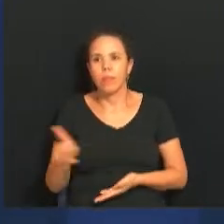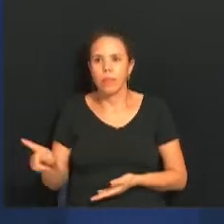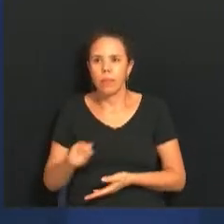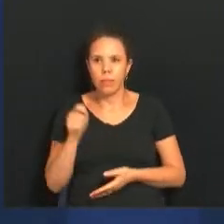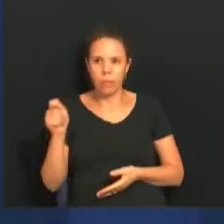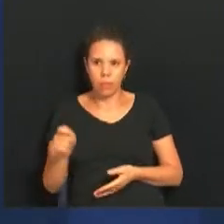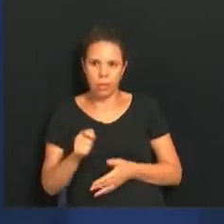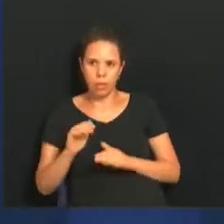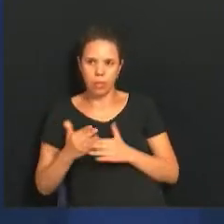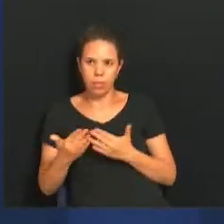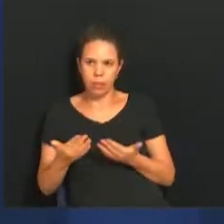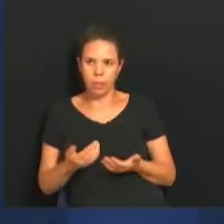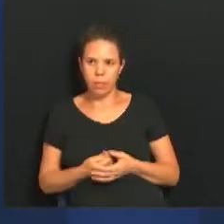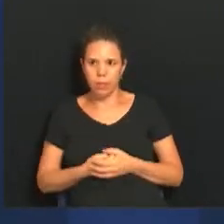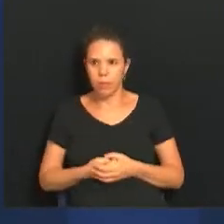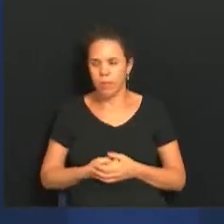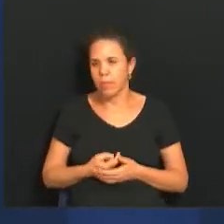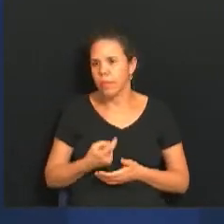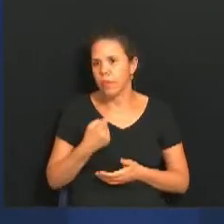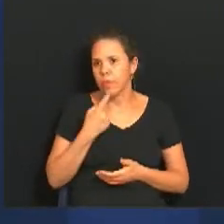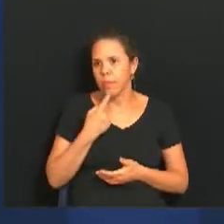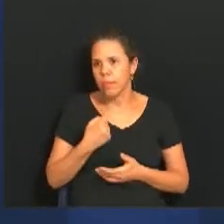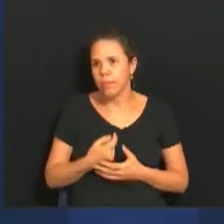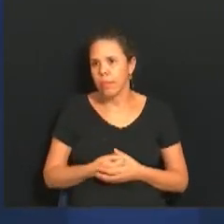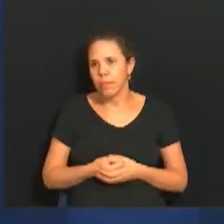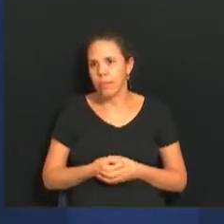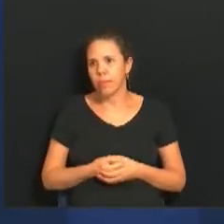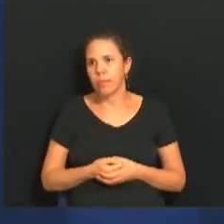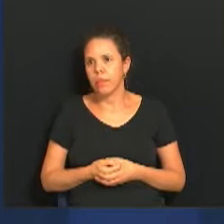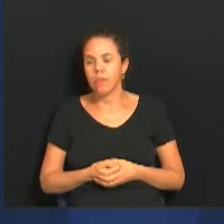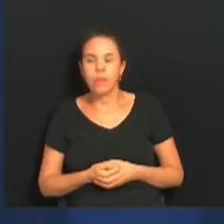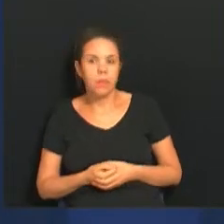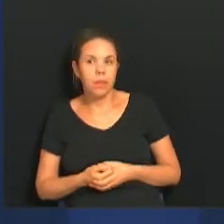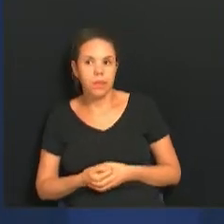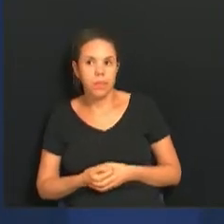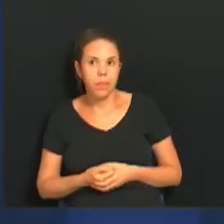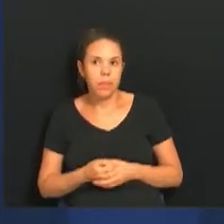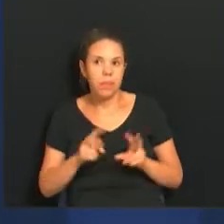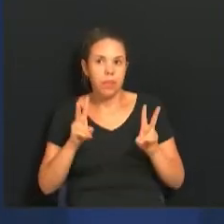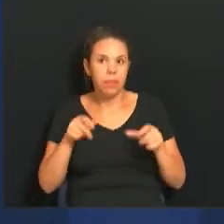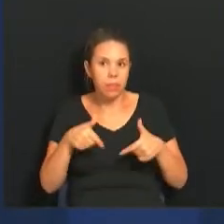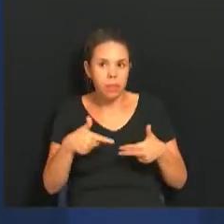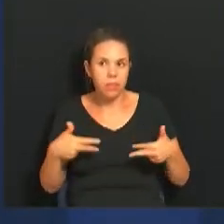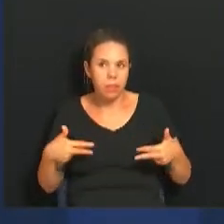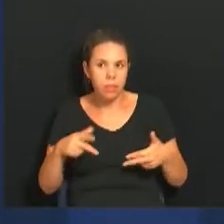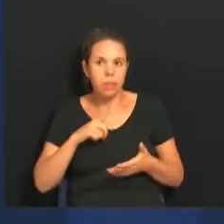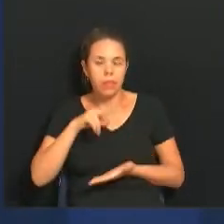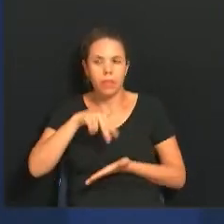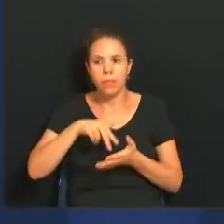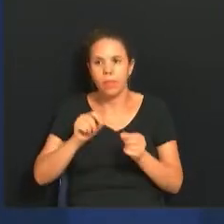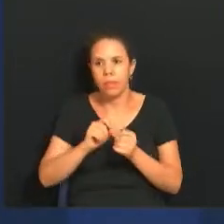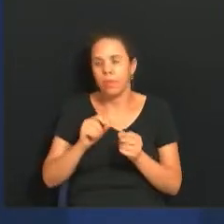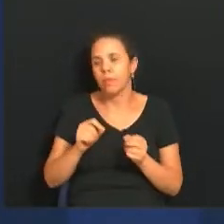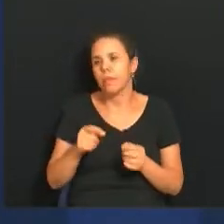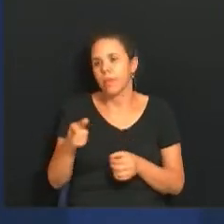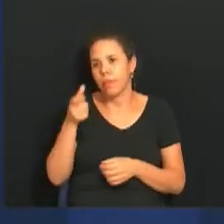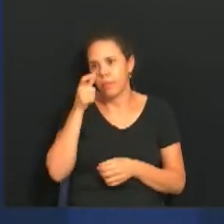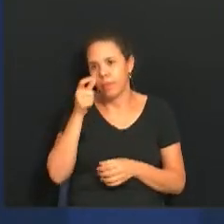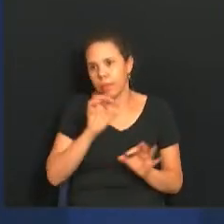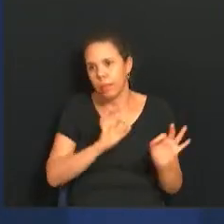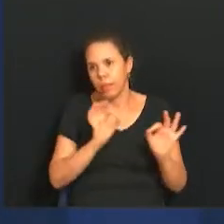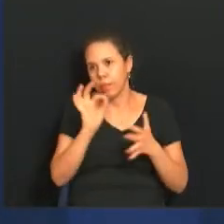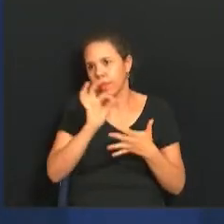Associação Beneficente dos Amigos do Bairro Vila Teixeira, sobre as atividades que são realizadas. Vocês viram aí, né,